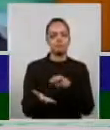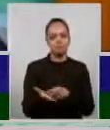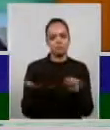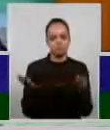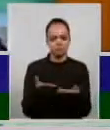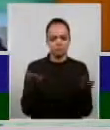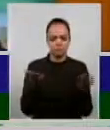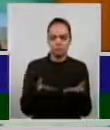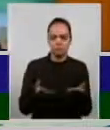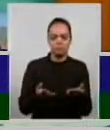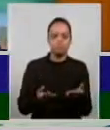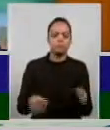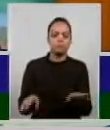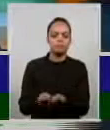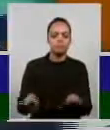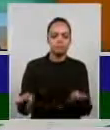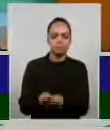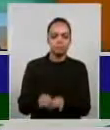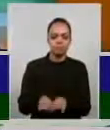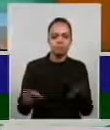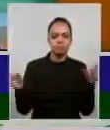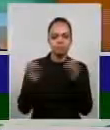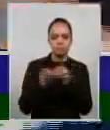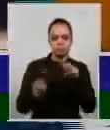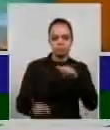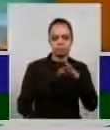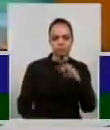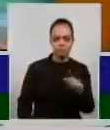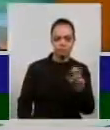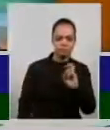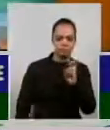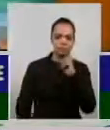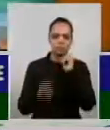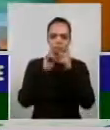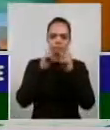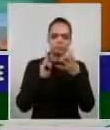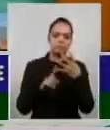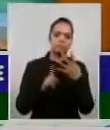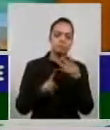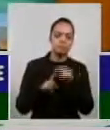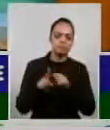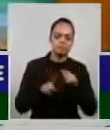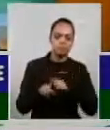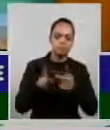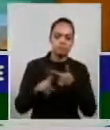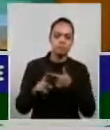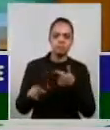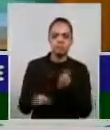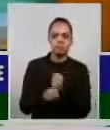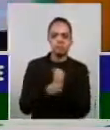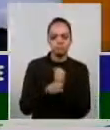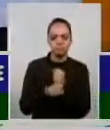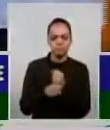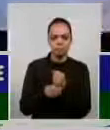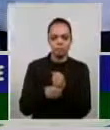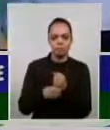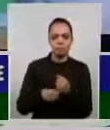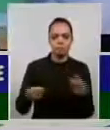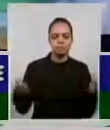hoje. Ainda, resumo da ata da quinta reunião do quarto período da segunda sessão